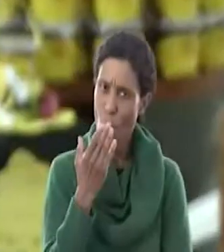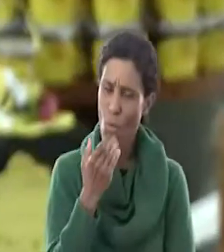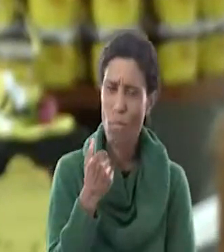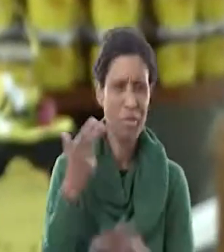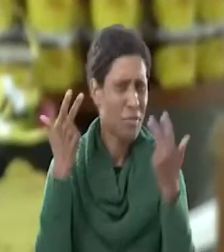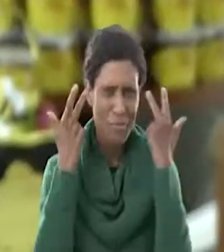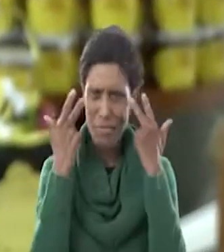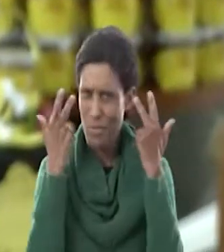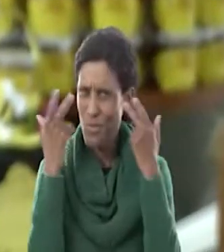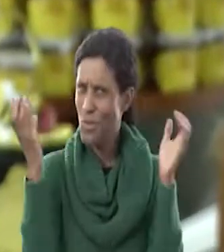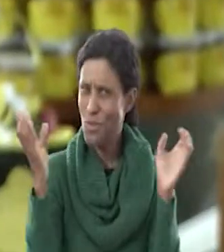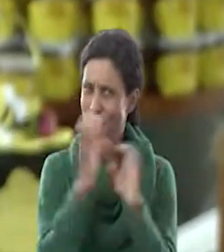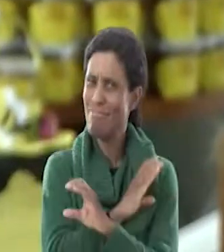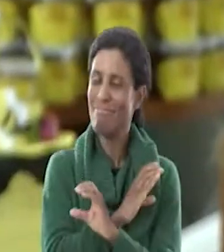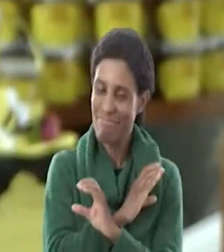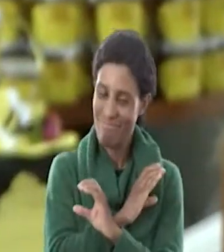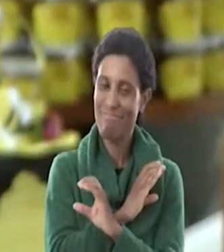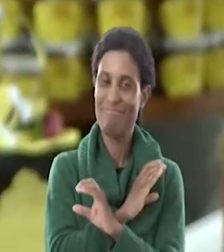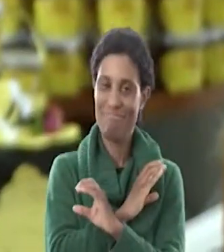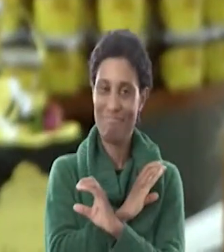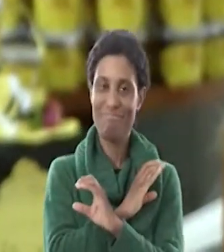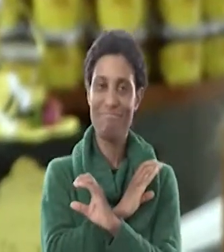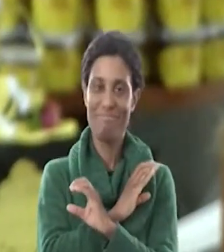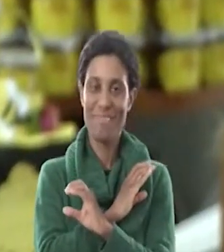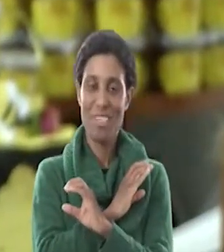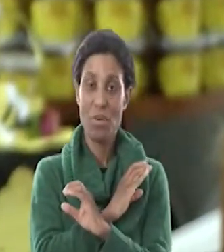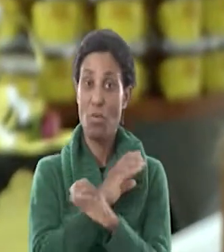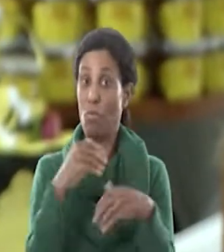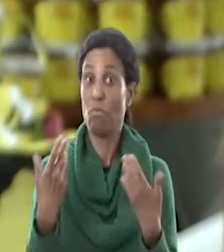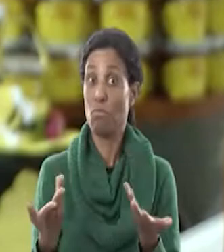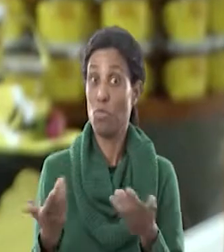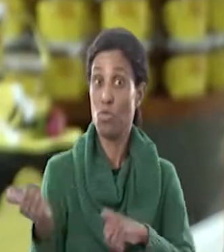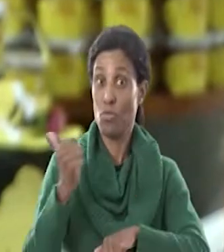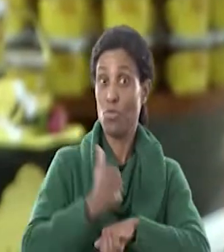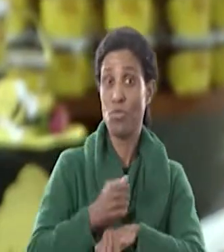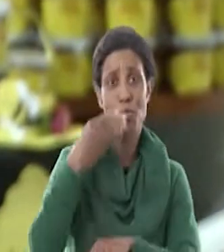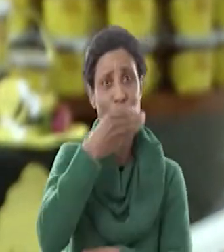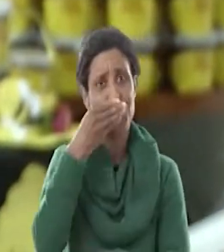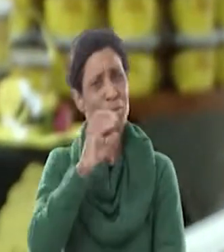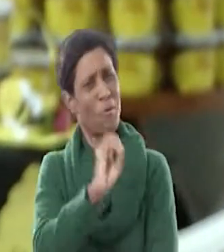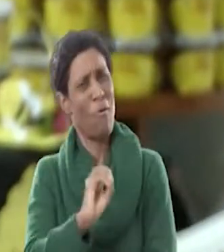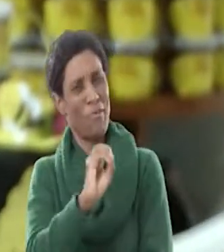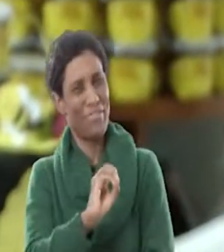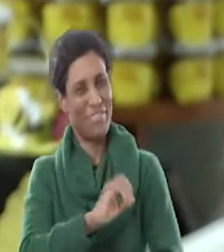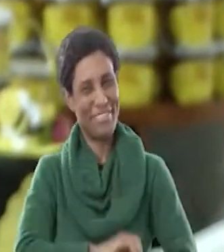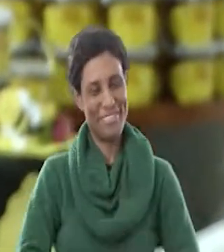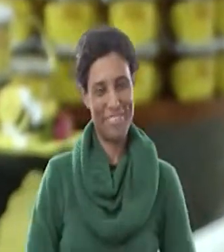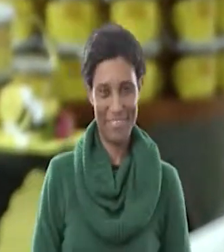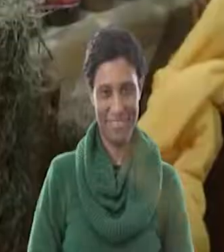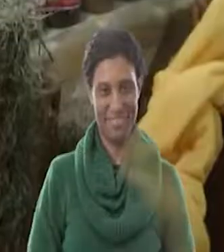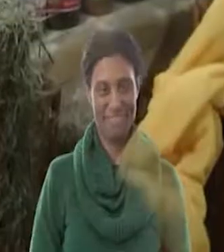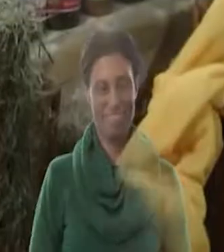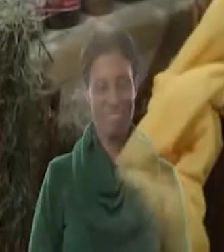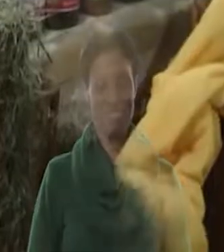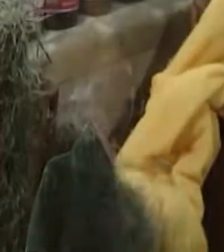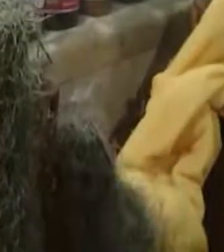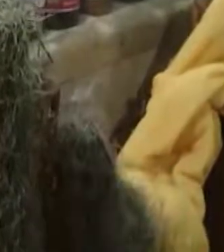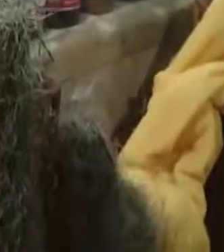Ele é um alimento totalmente natural. Então, como substituição do açúcar, ele é maravilhoso.